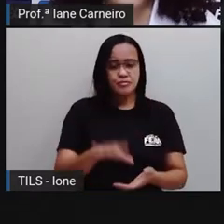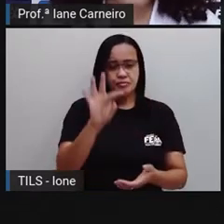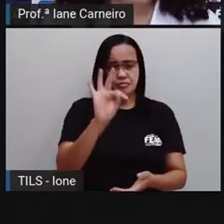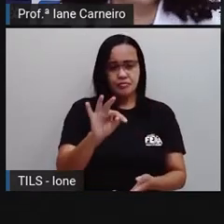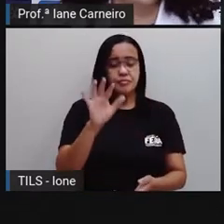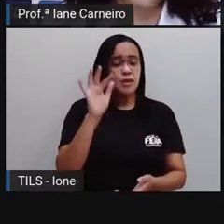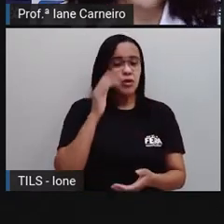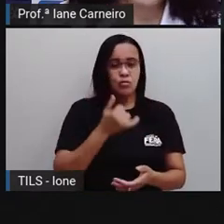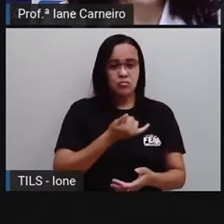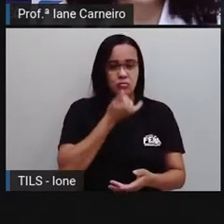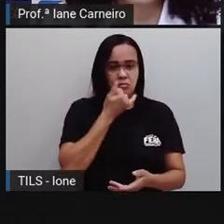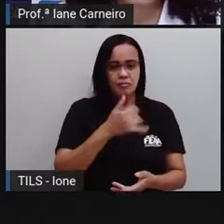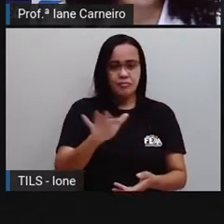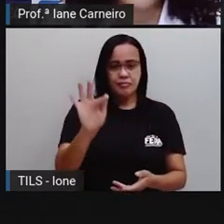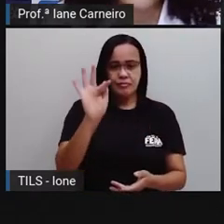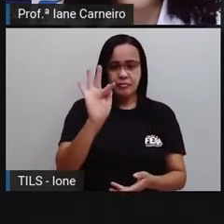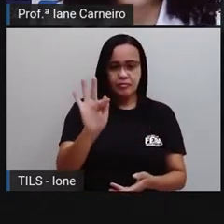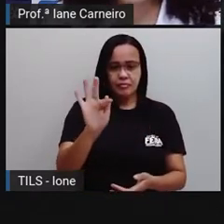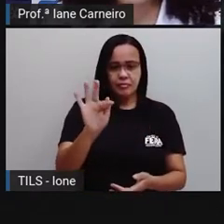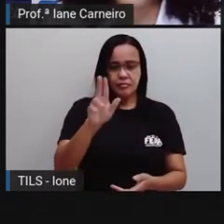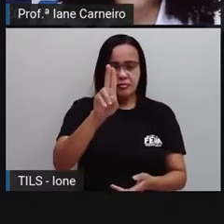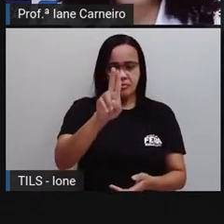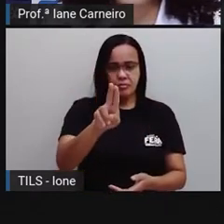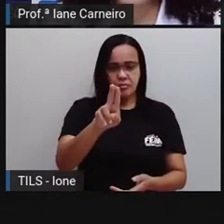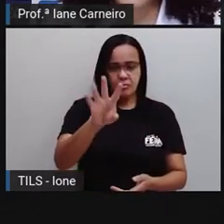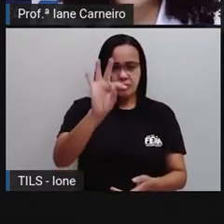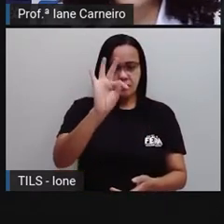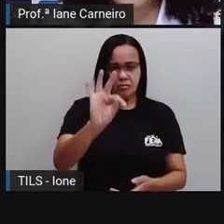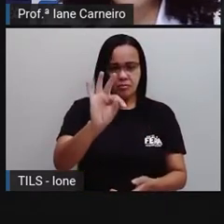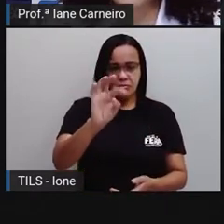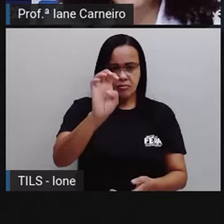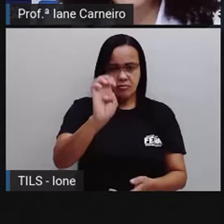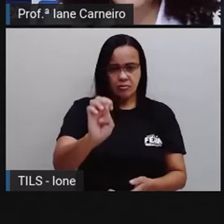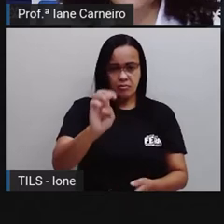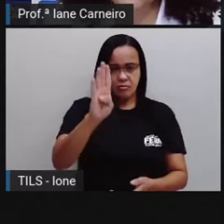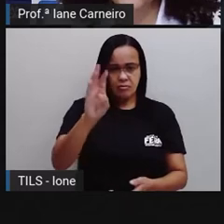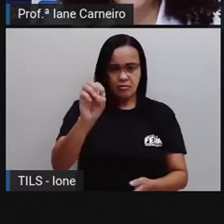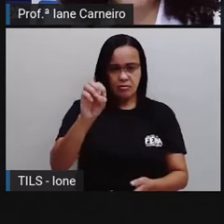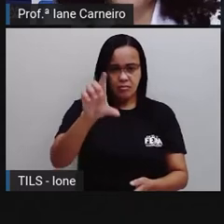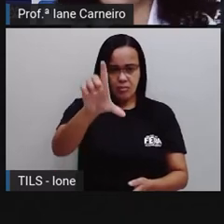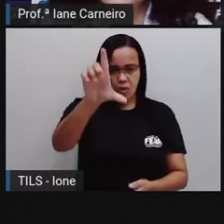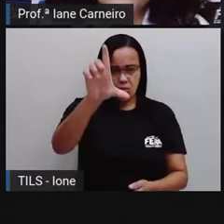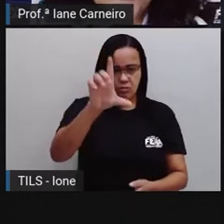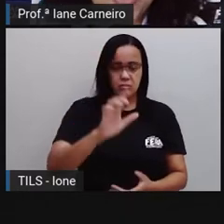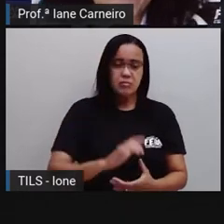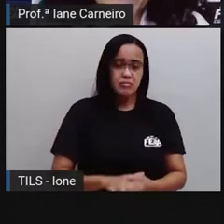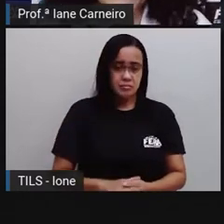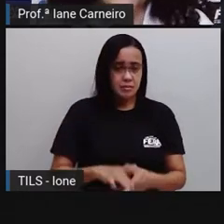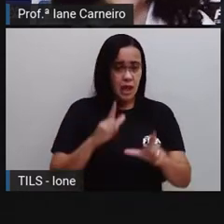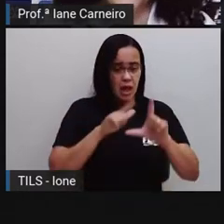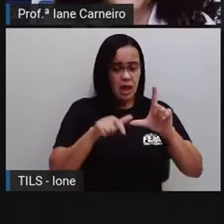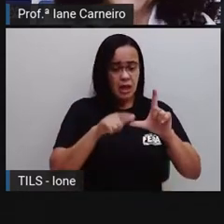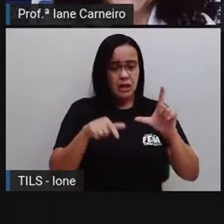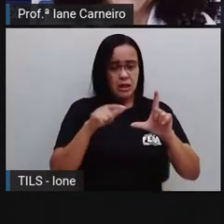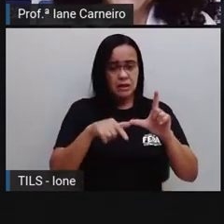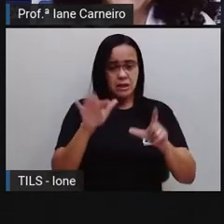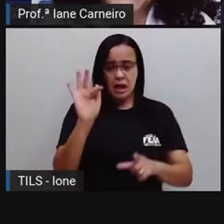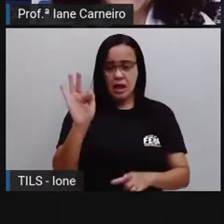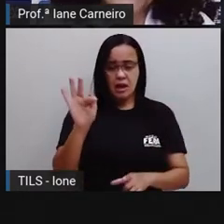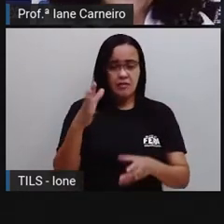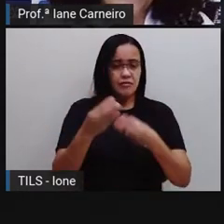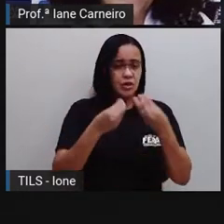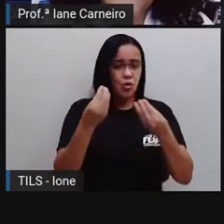futebol Tá bom outra palavra que tem que comece com a letra u o colega feio perdão